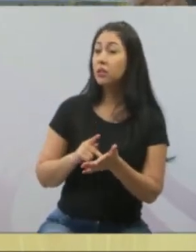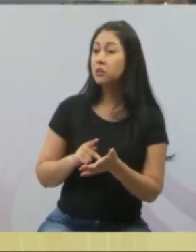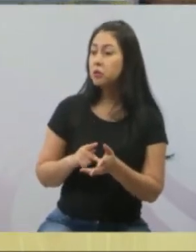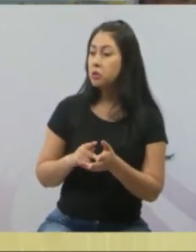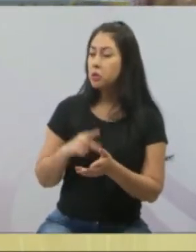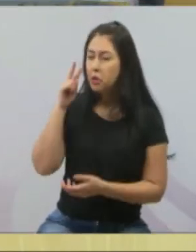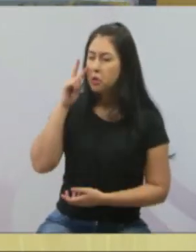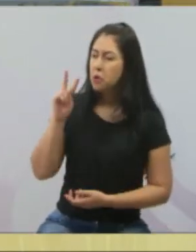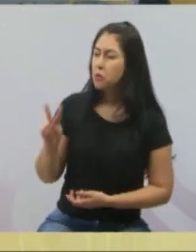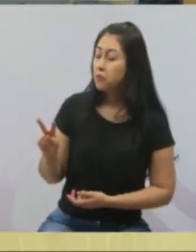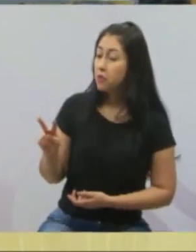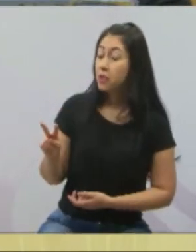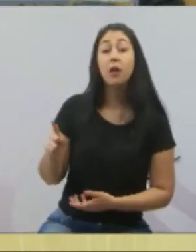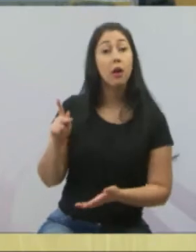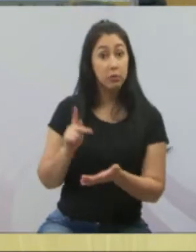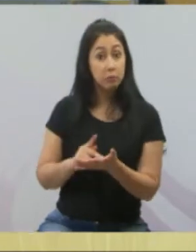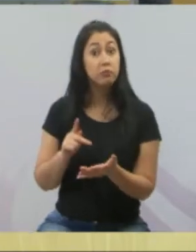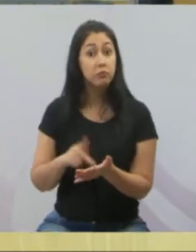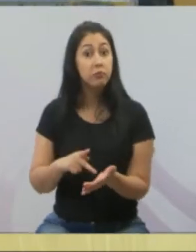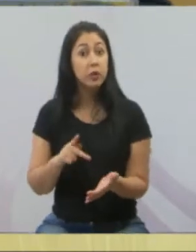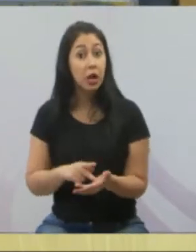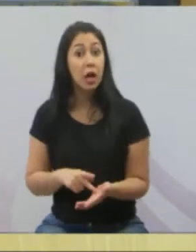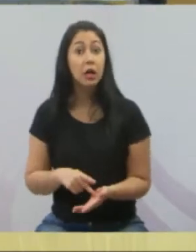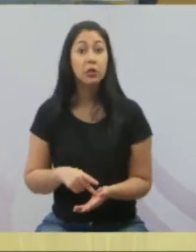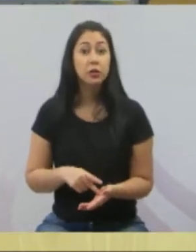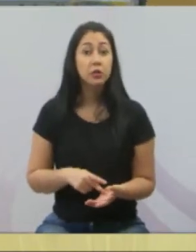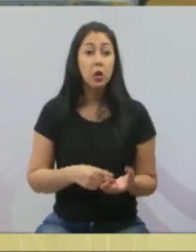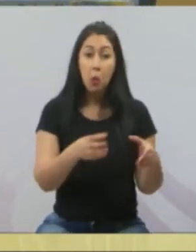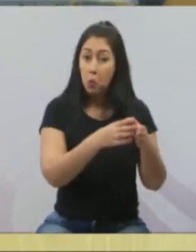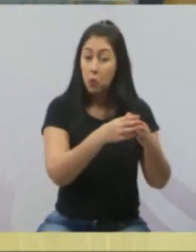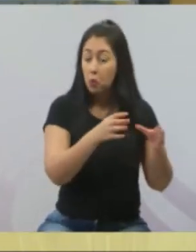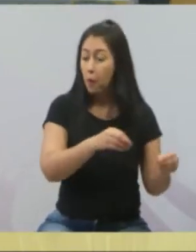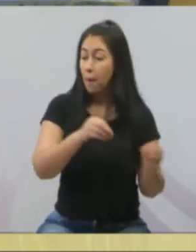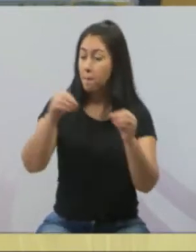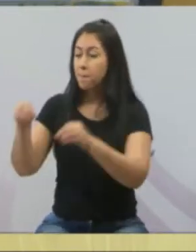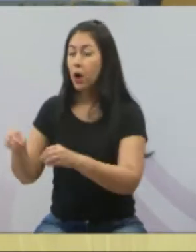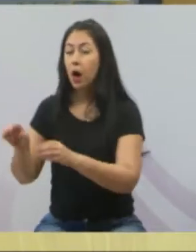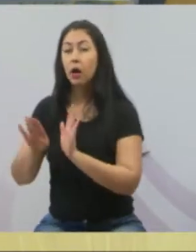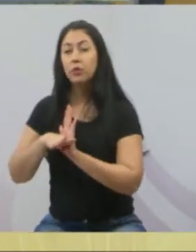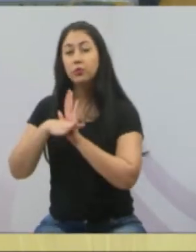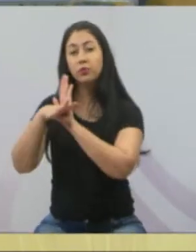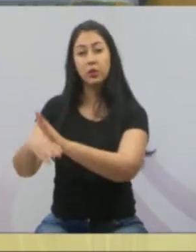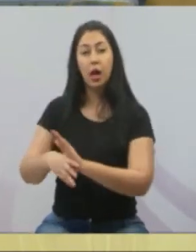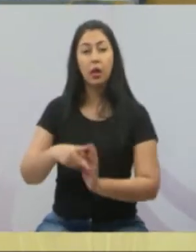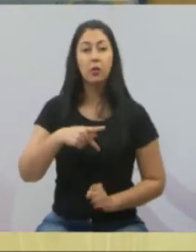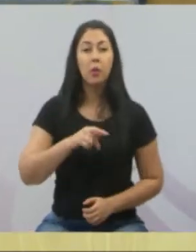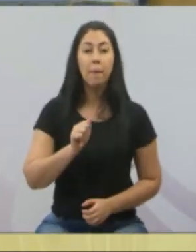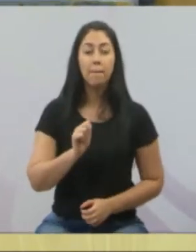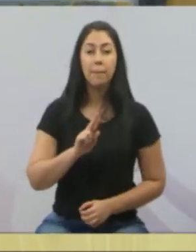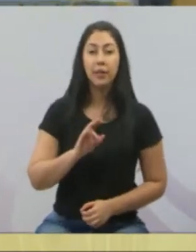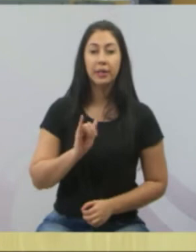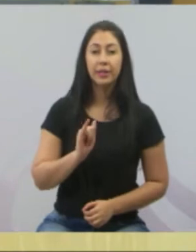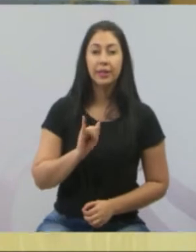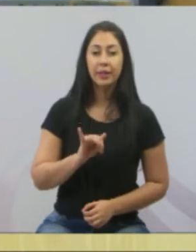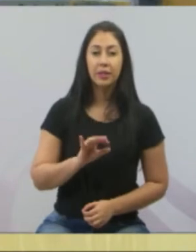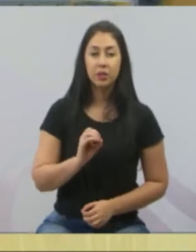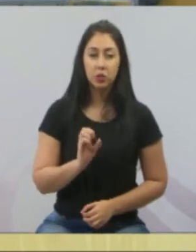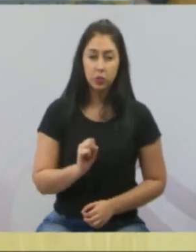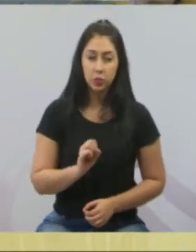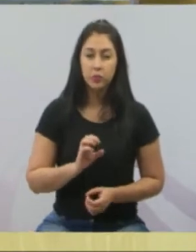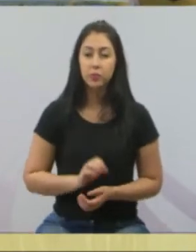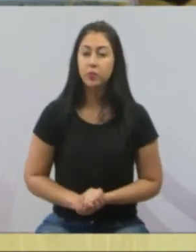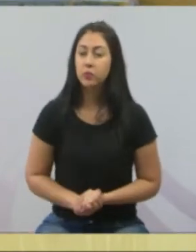circulares não tem a placa do Jacareí, e também os veículos que a gente vê, locação de van, e o nome